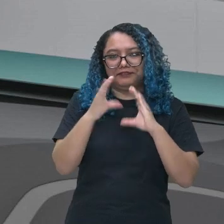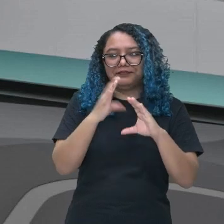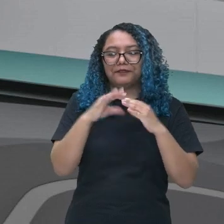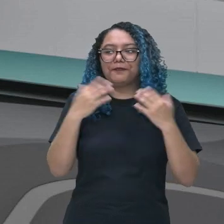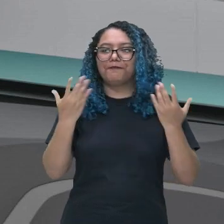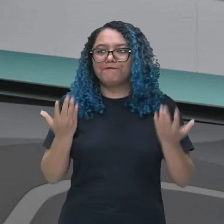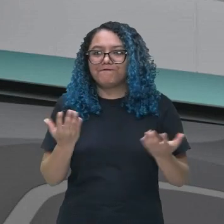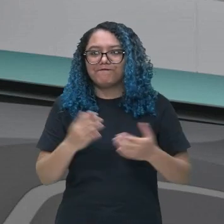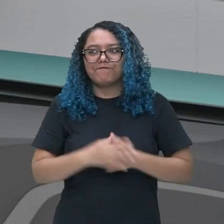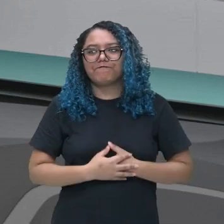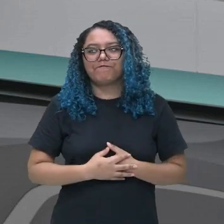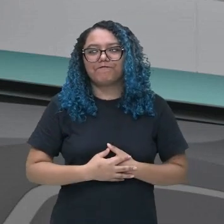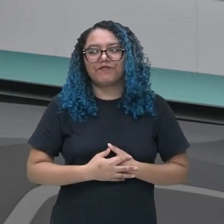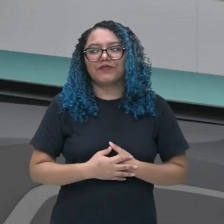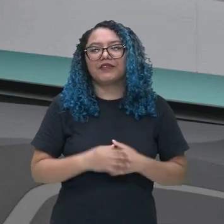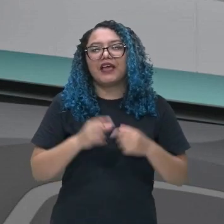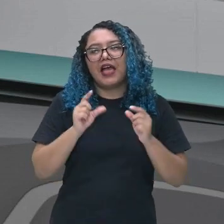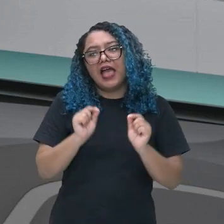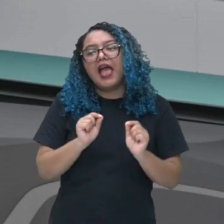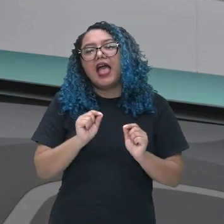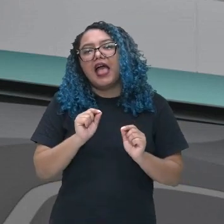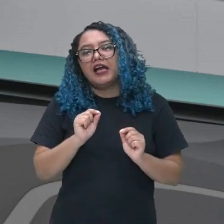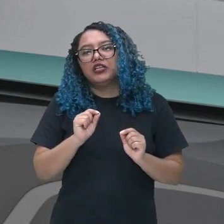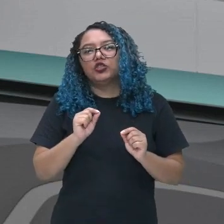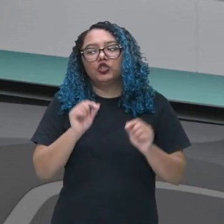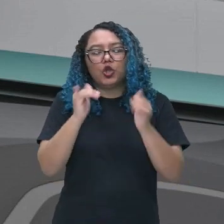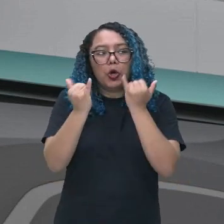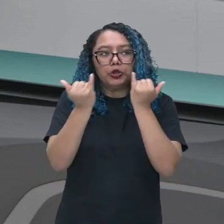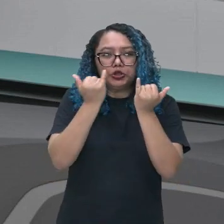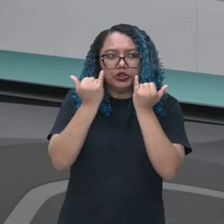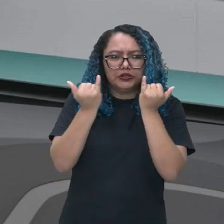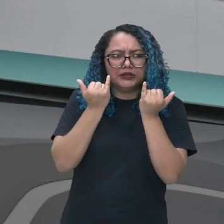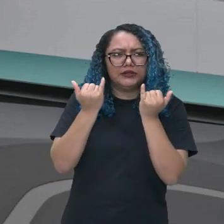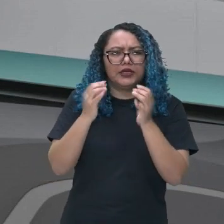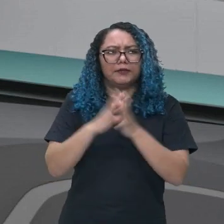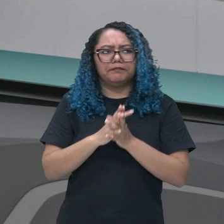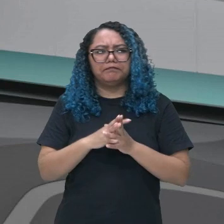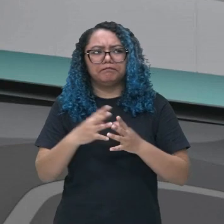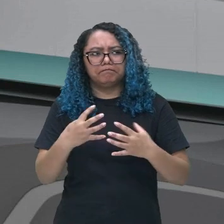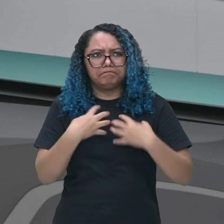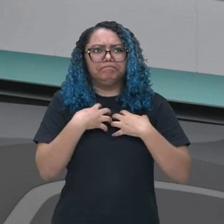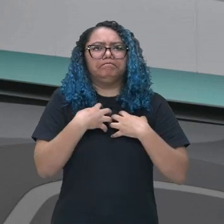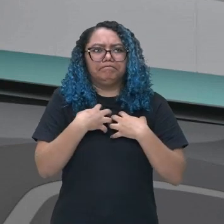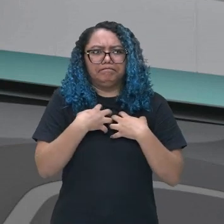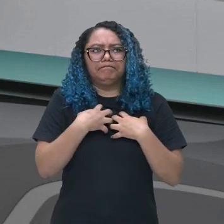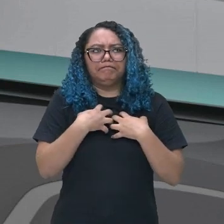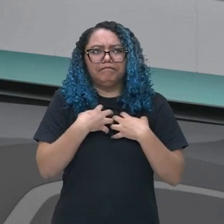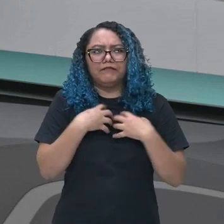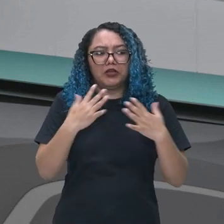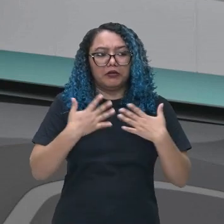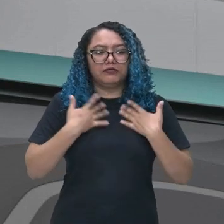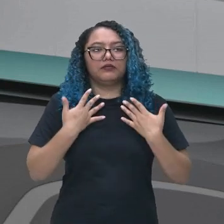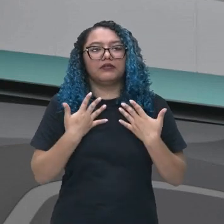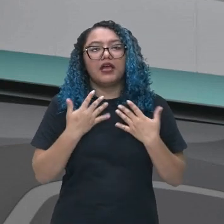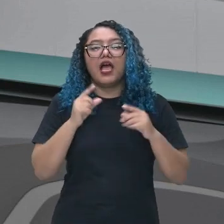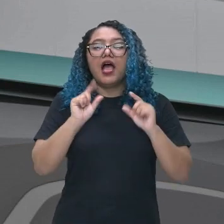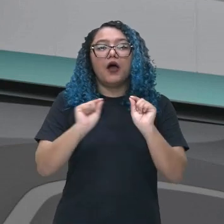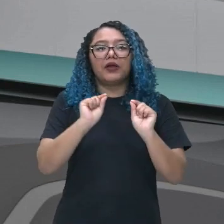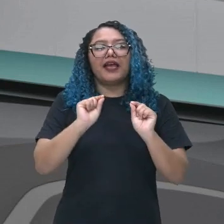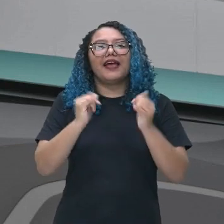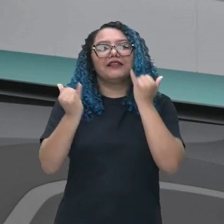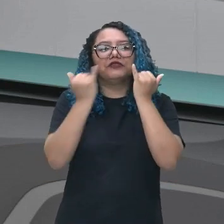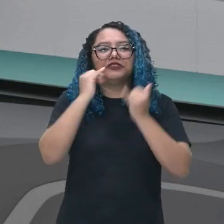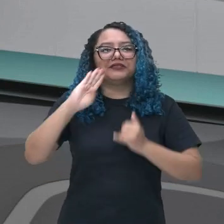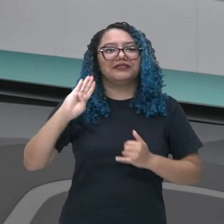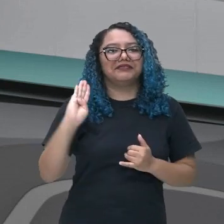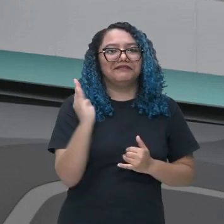notícias bem fortes, bem impactantes, são fake news. São uma das maiores fake news que rolam